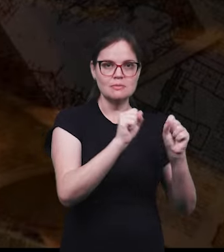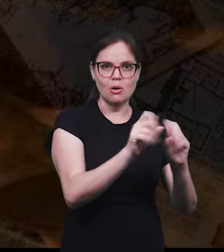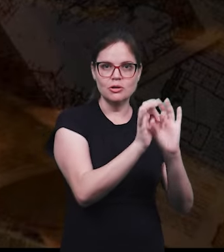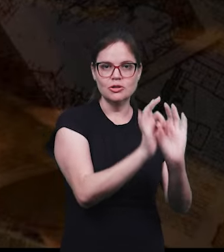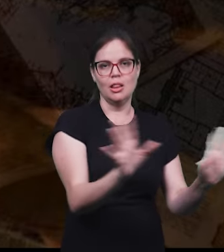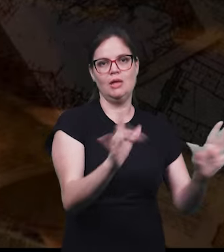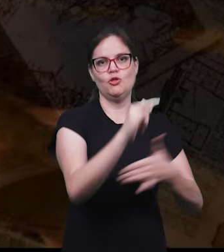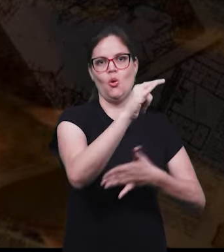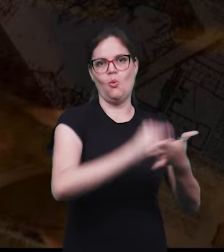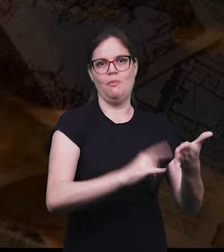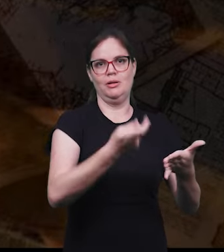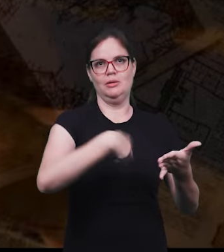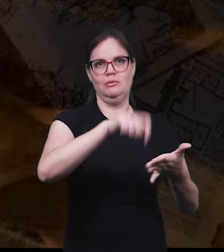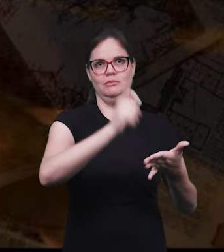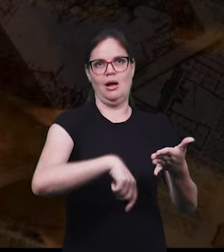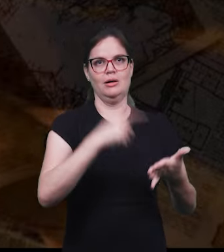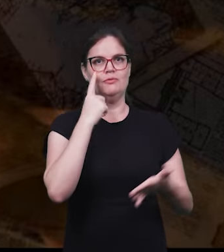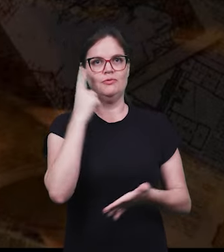babilônico.